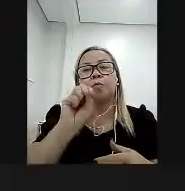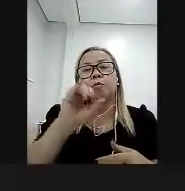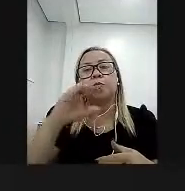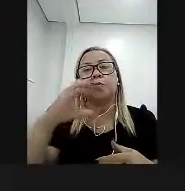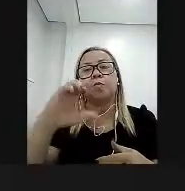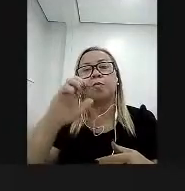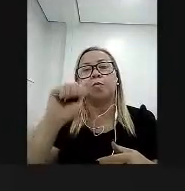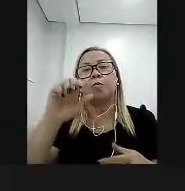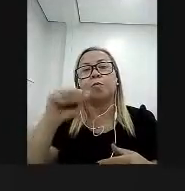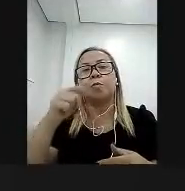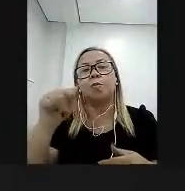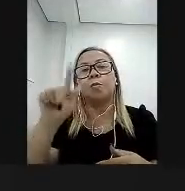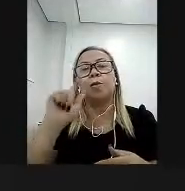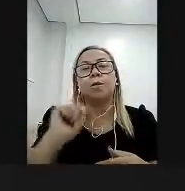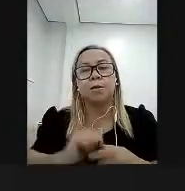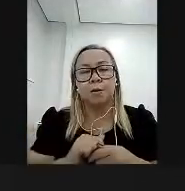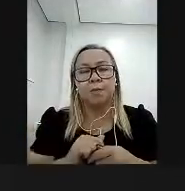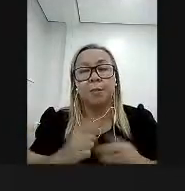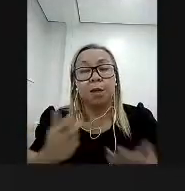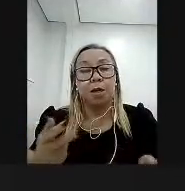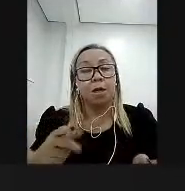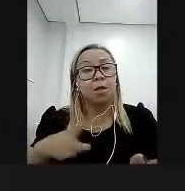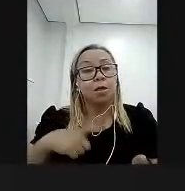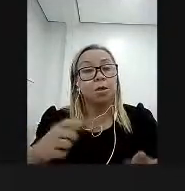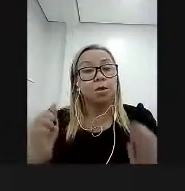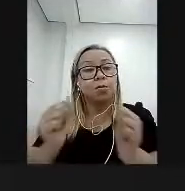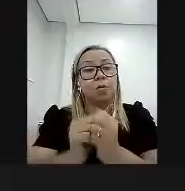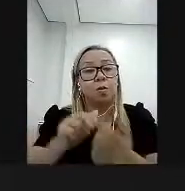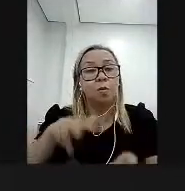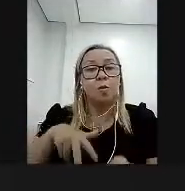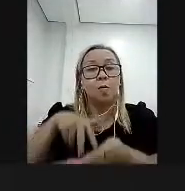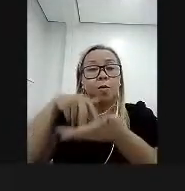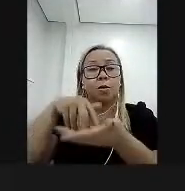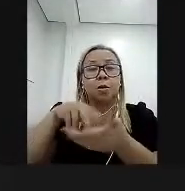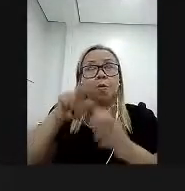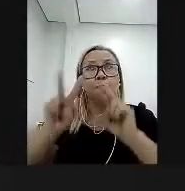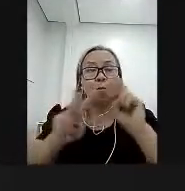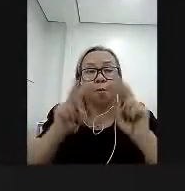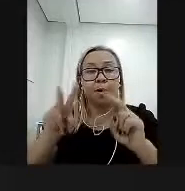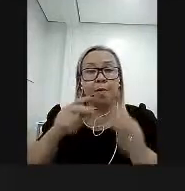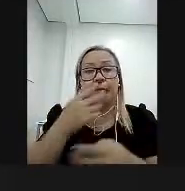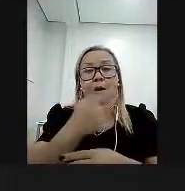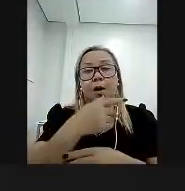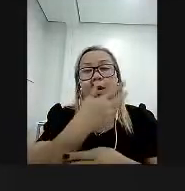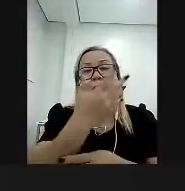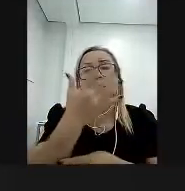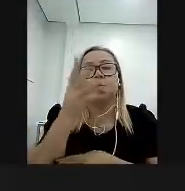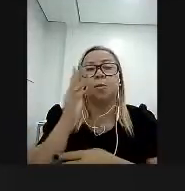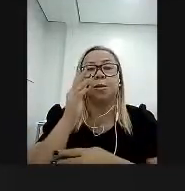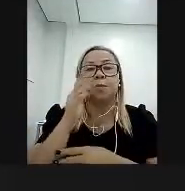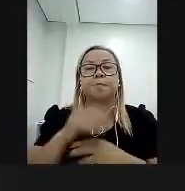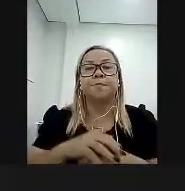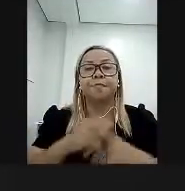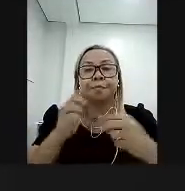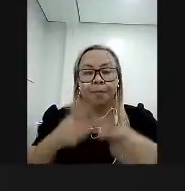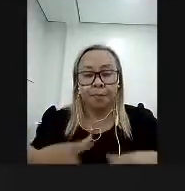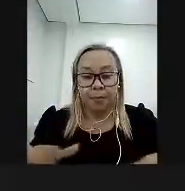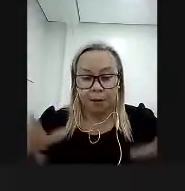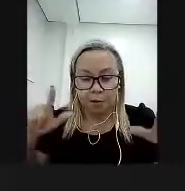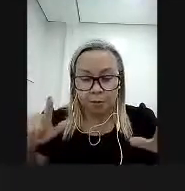de tomar posição para ver esta paisagem. Os espelhos têm muito a noção